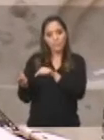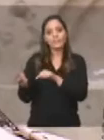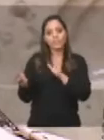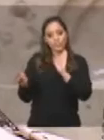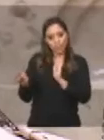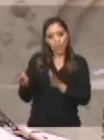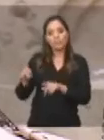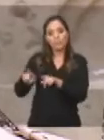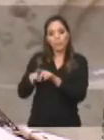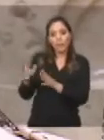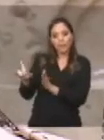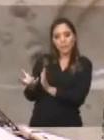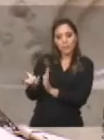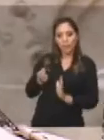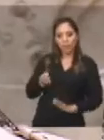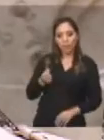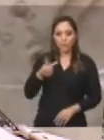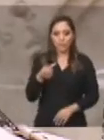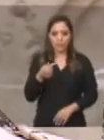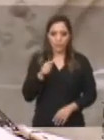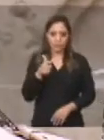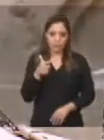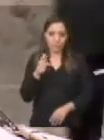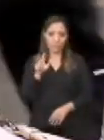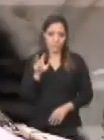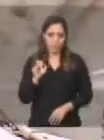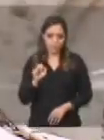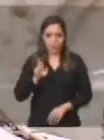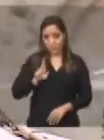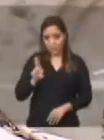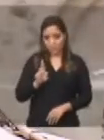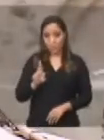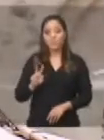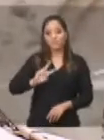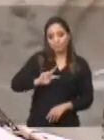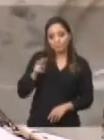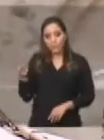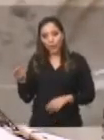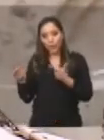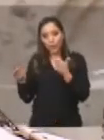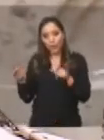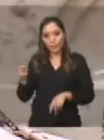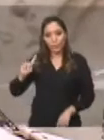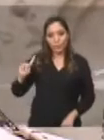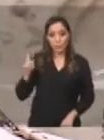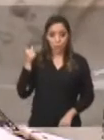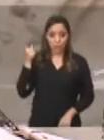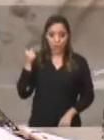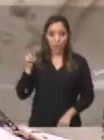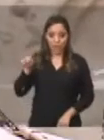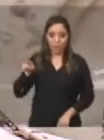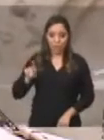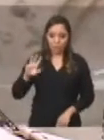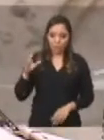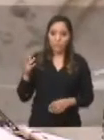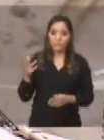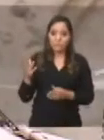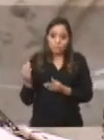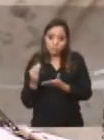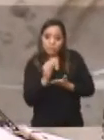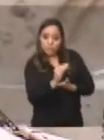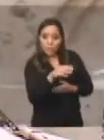um saque no valor de R$ 750 e outra transferência no valor de R$ 1.000, cujo favorecido foi Mauro